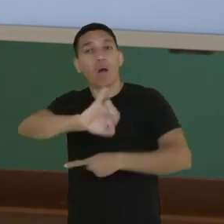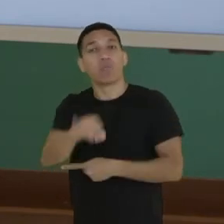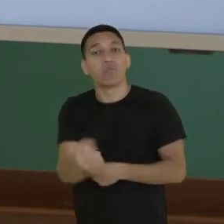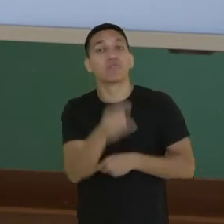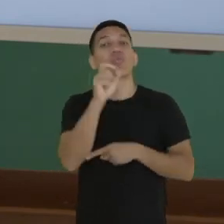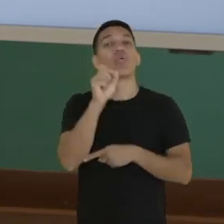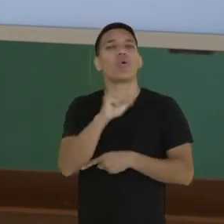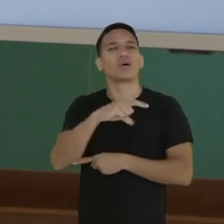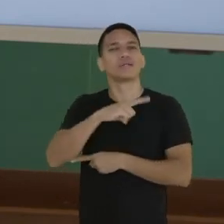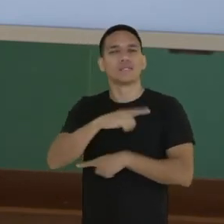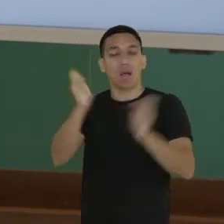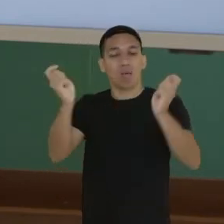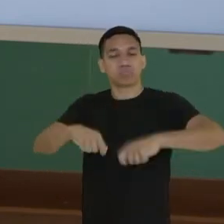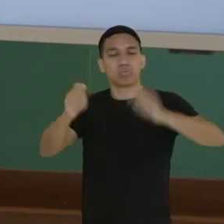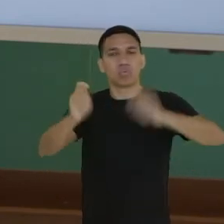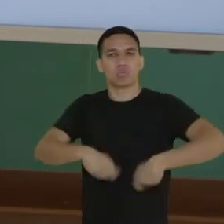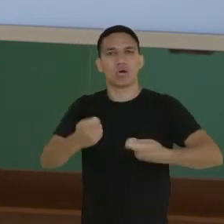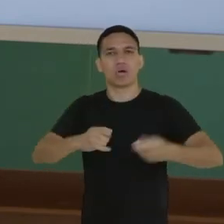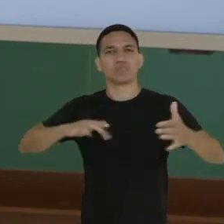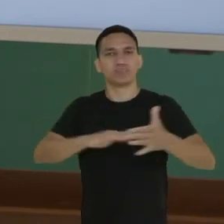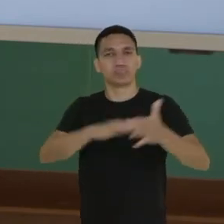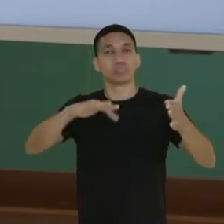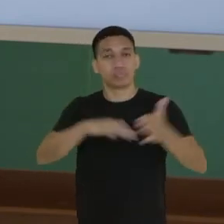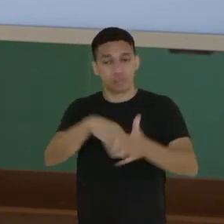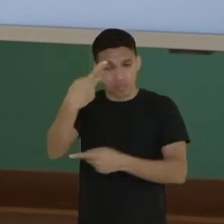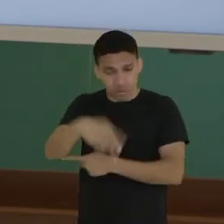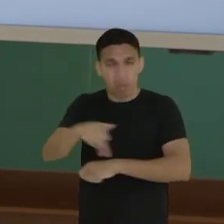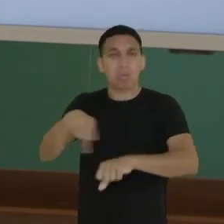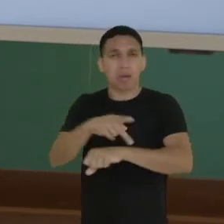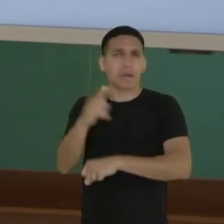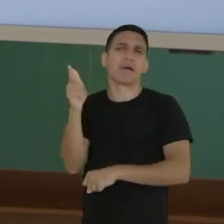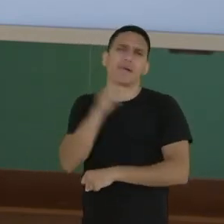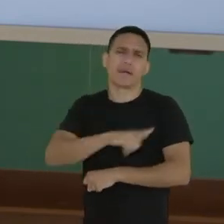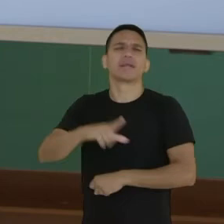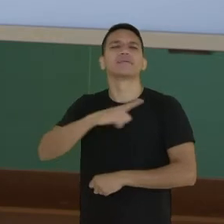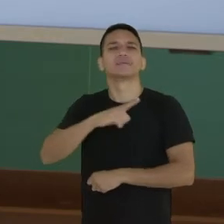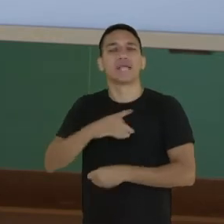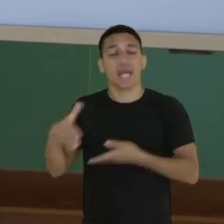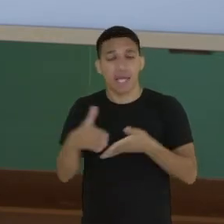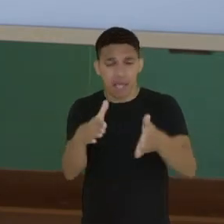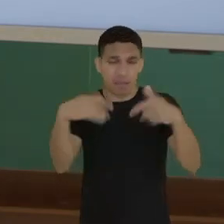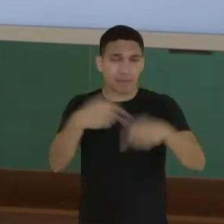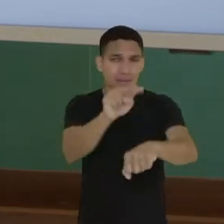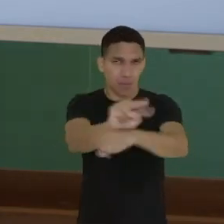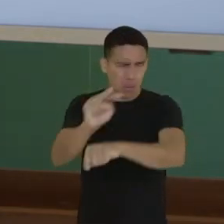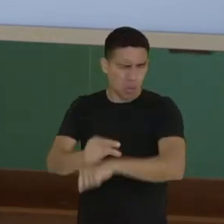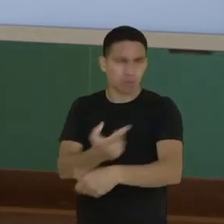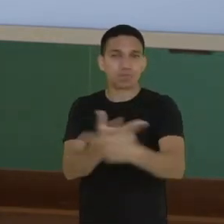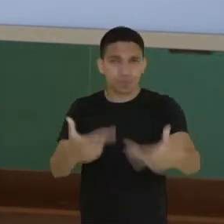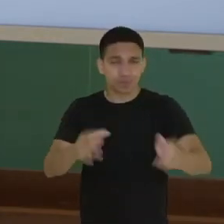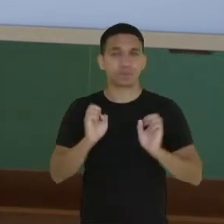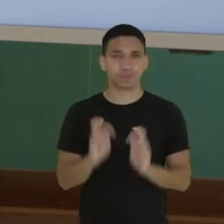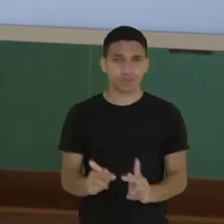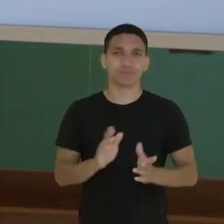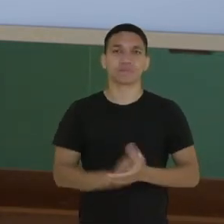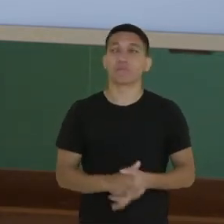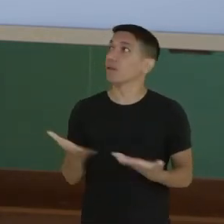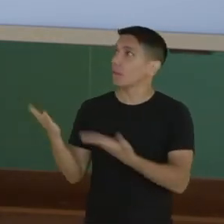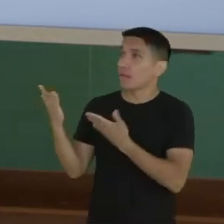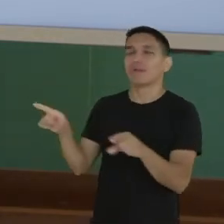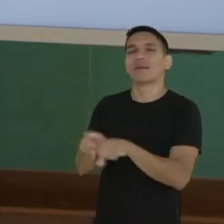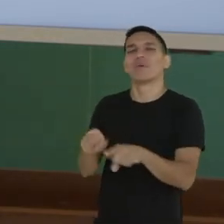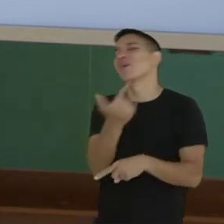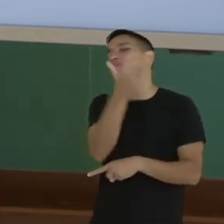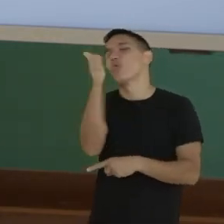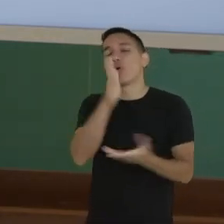a potencialidade hídrica do nosso país, né? Os nossos rios, que nós temos que cuidar muito bem, inclusive. Certo? E aqui tem as outras